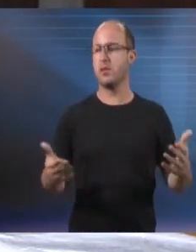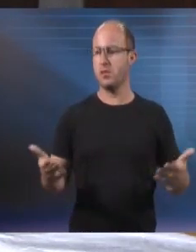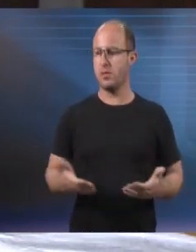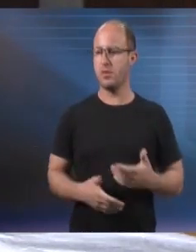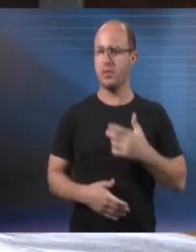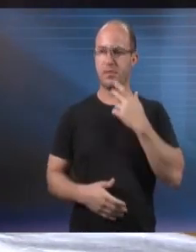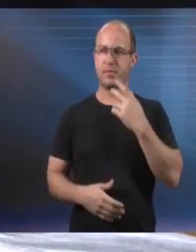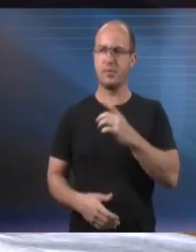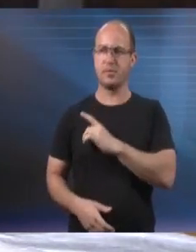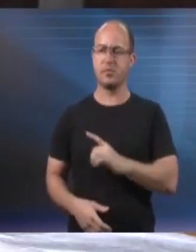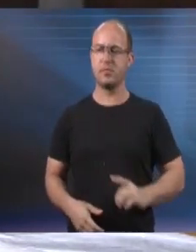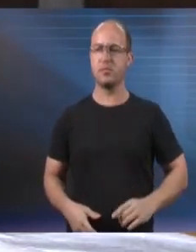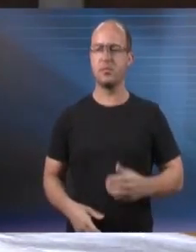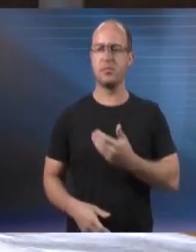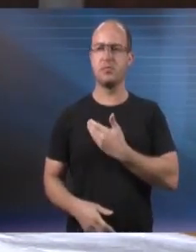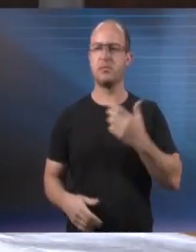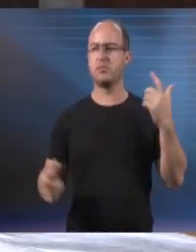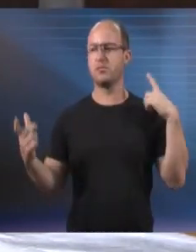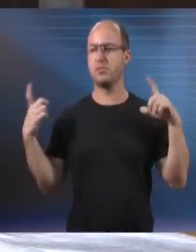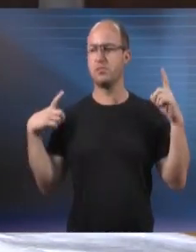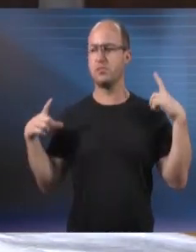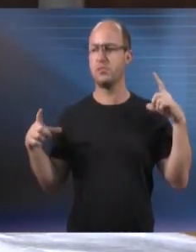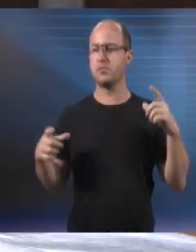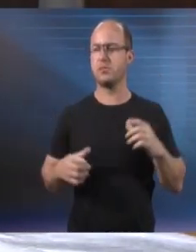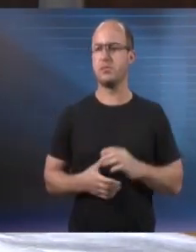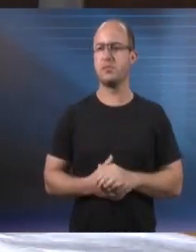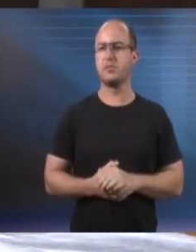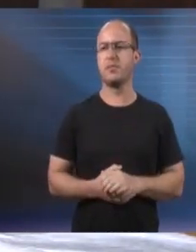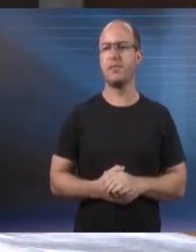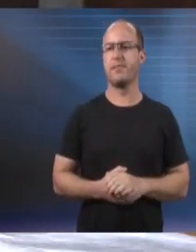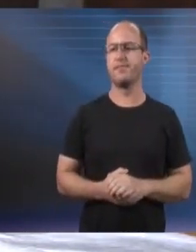palavra agora ao deputado amigo Luiz Eduardo.